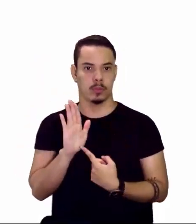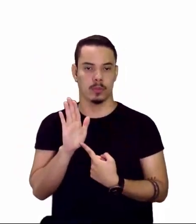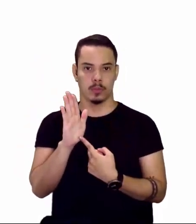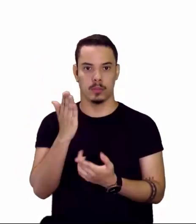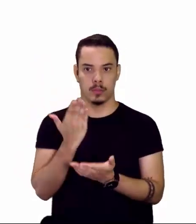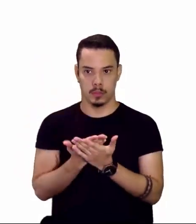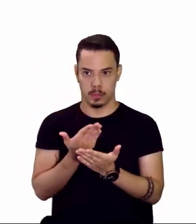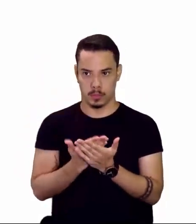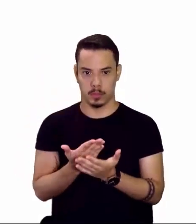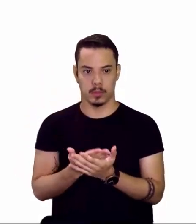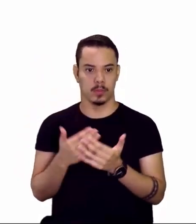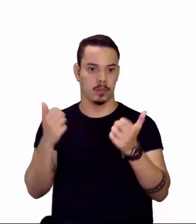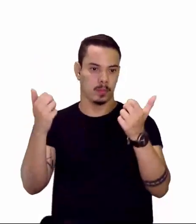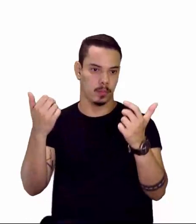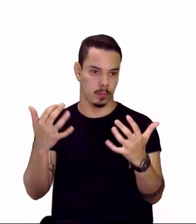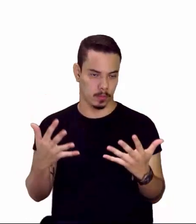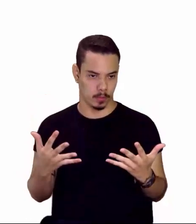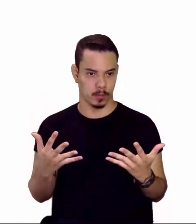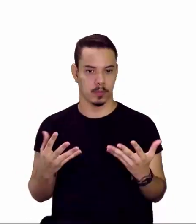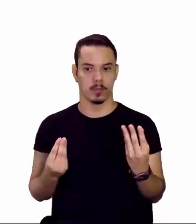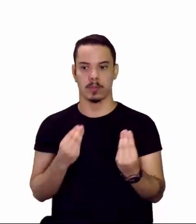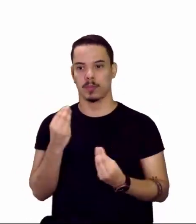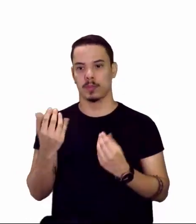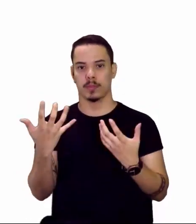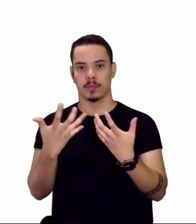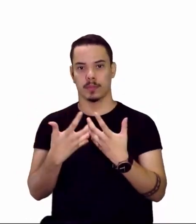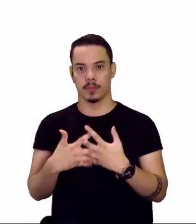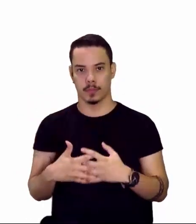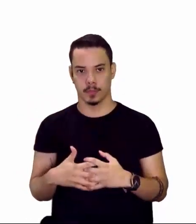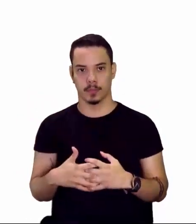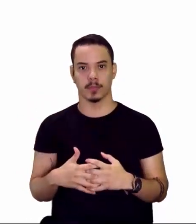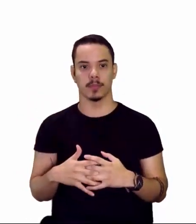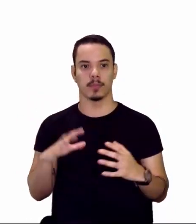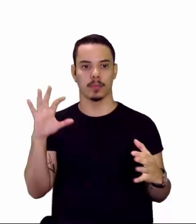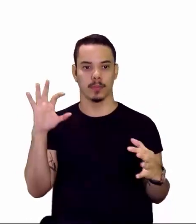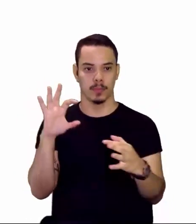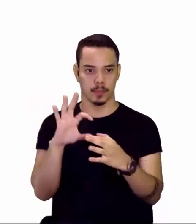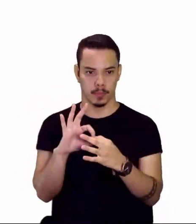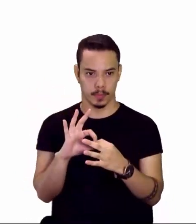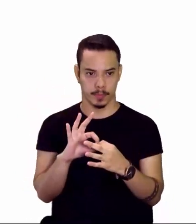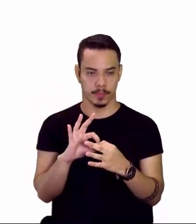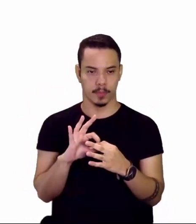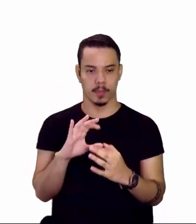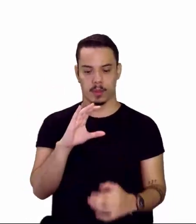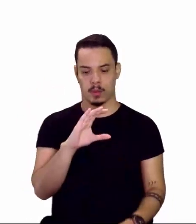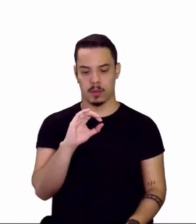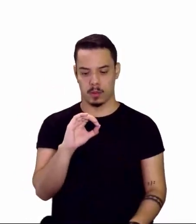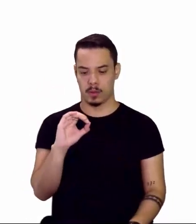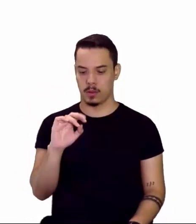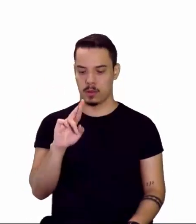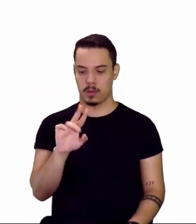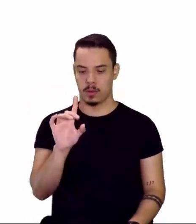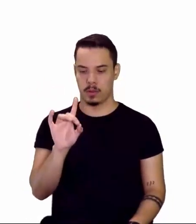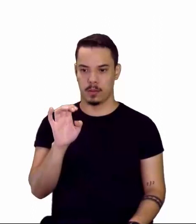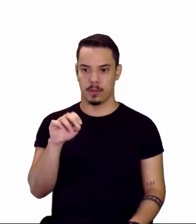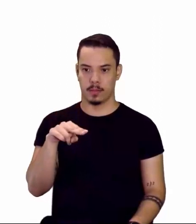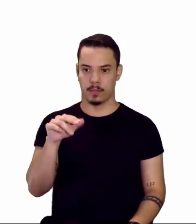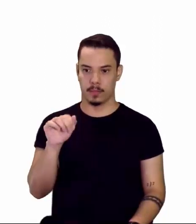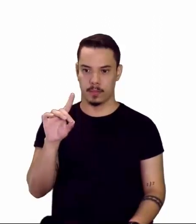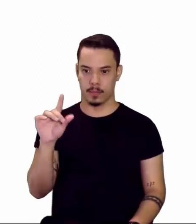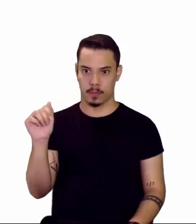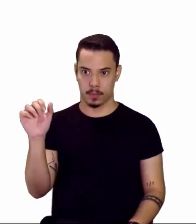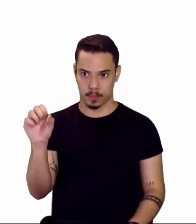na aula, que são os casos de ligações coordenadas, que são covalentes,